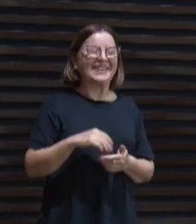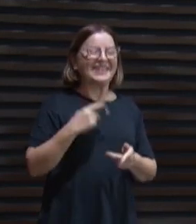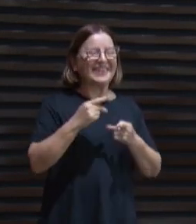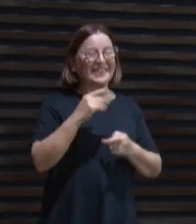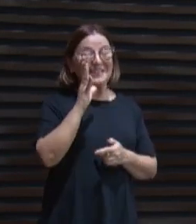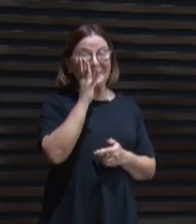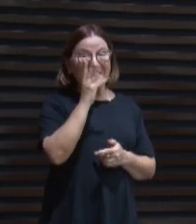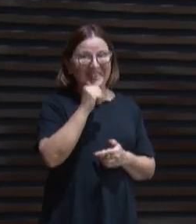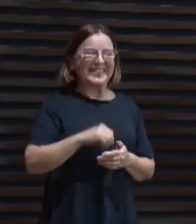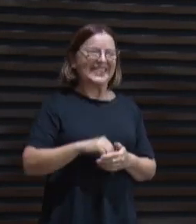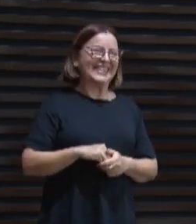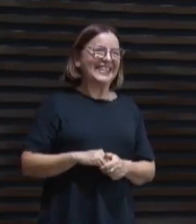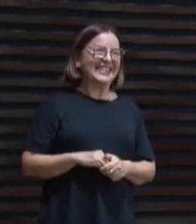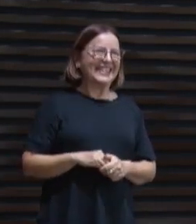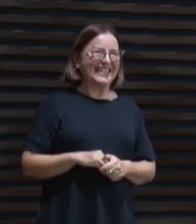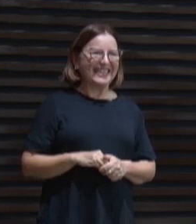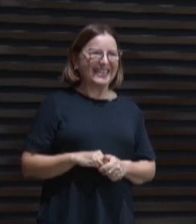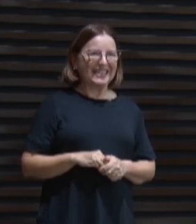A gente